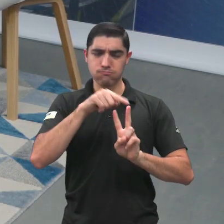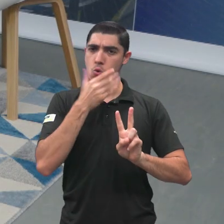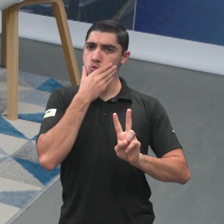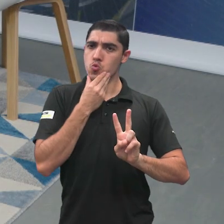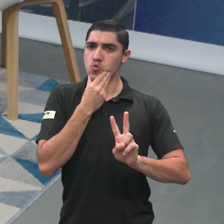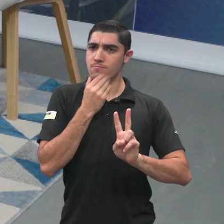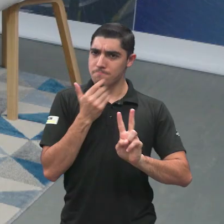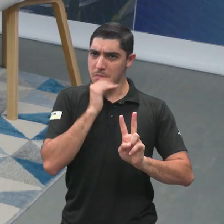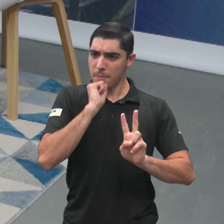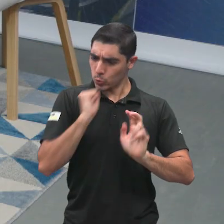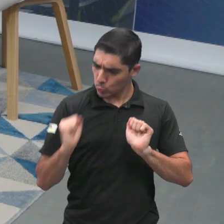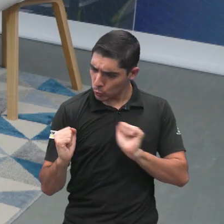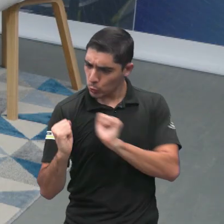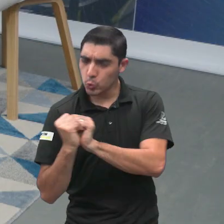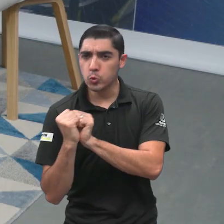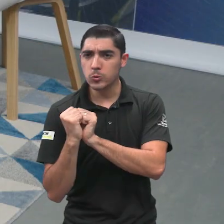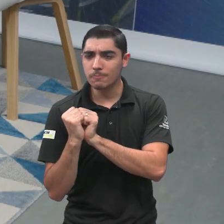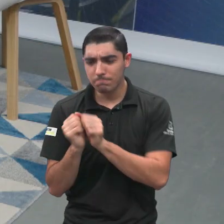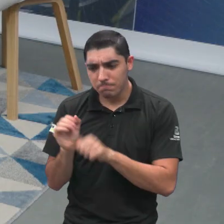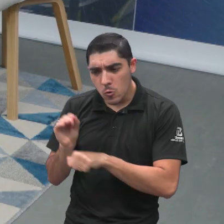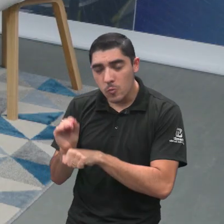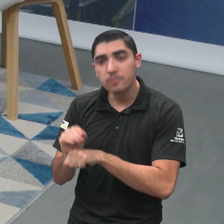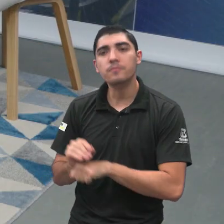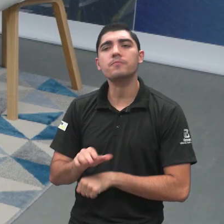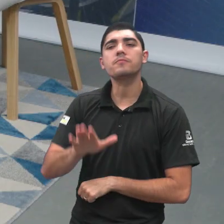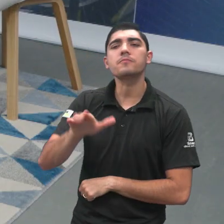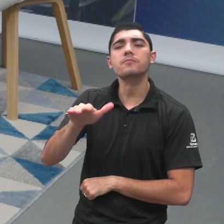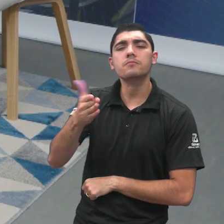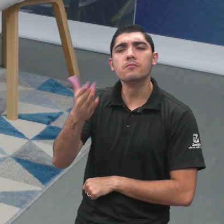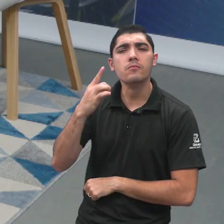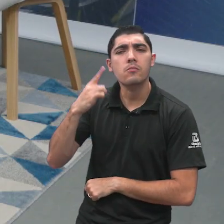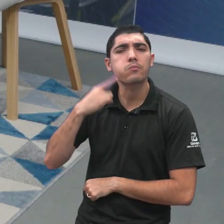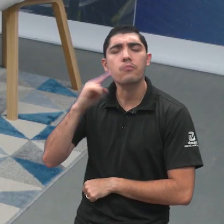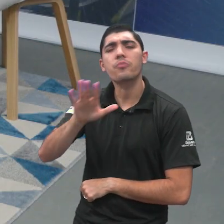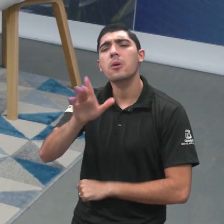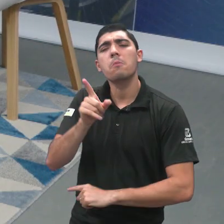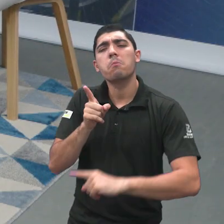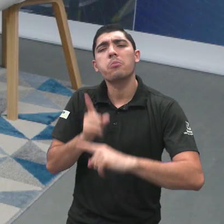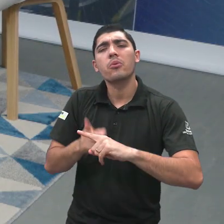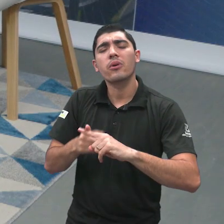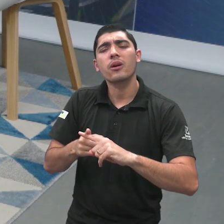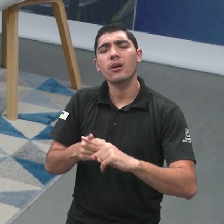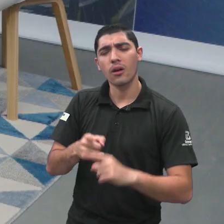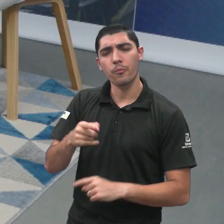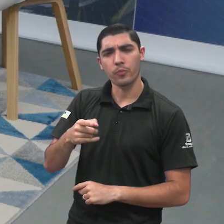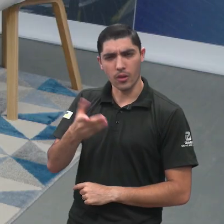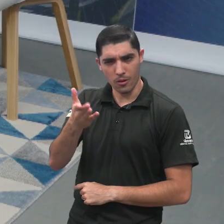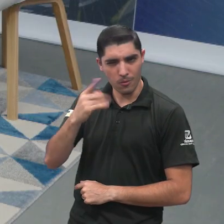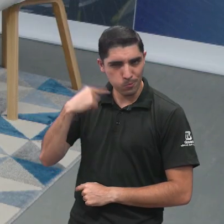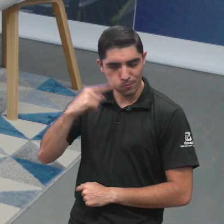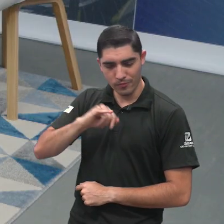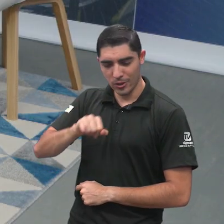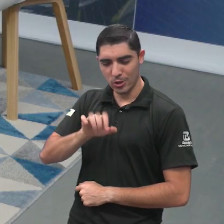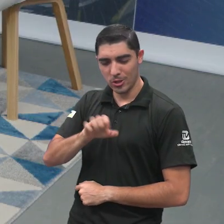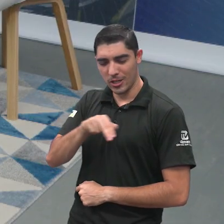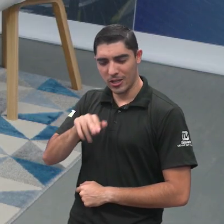caminho. Doutora Jennifer, por que o Brasil, né, ainda não avançou para modelos mais modernos,